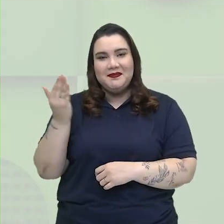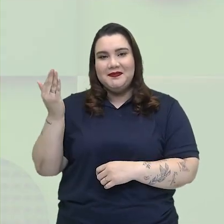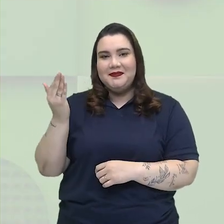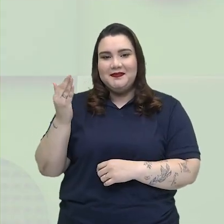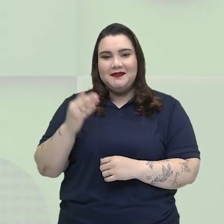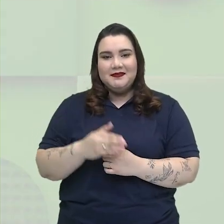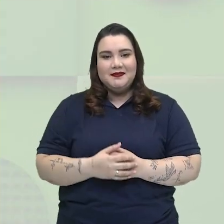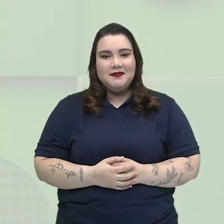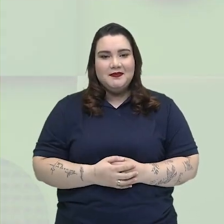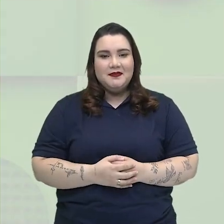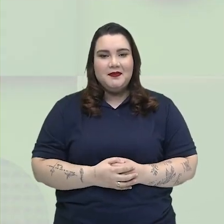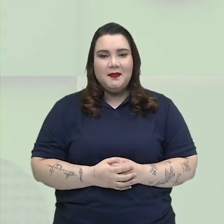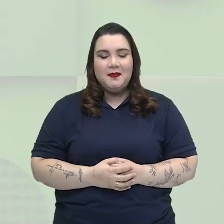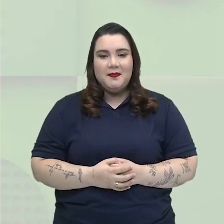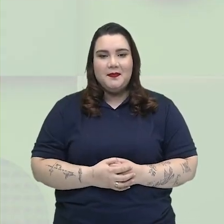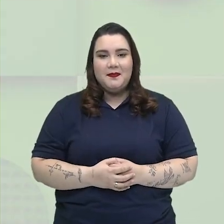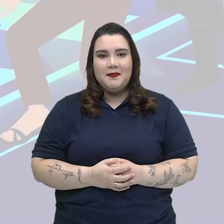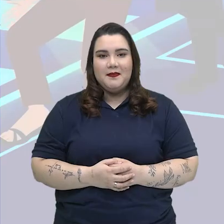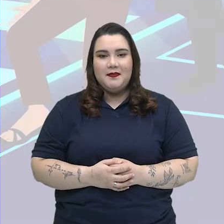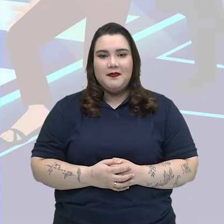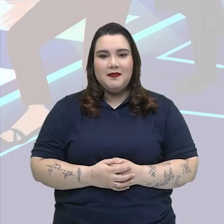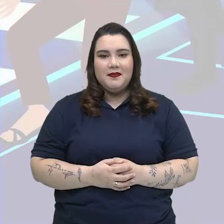Vejam aí.